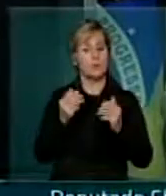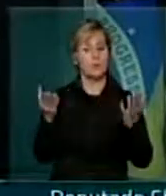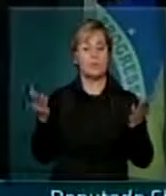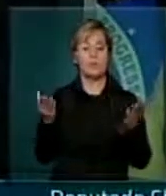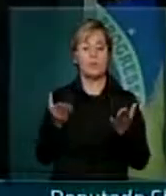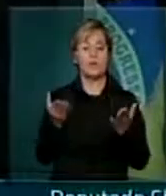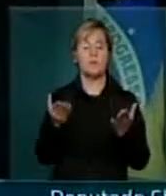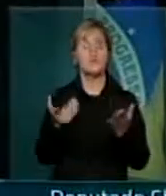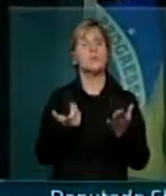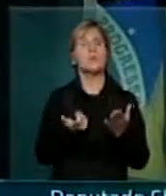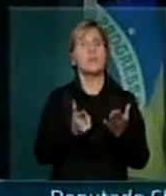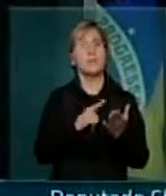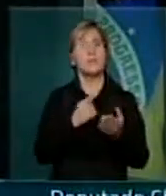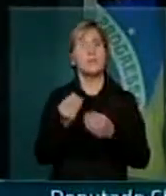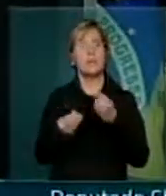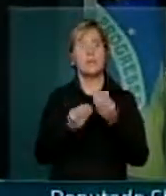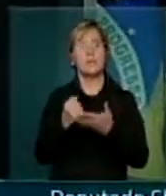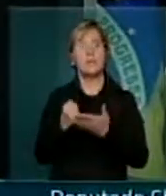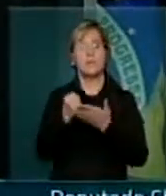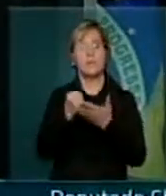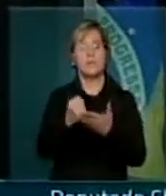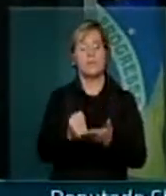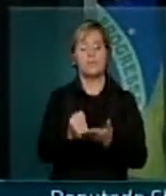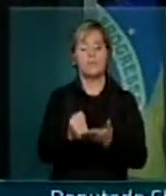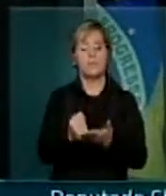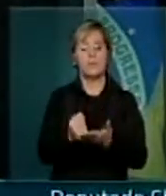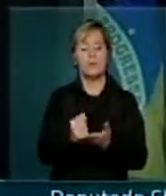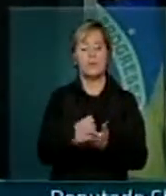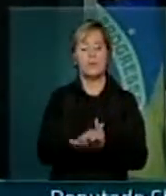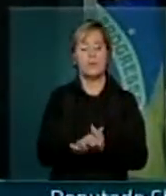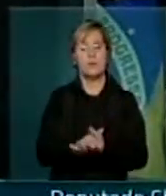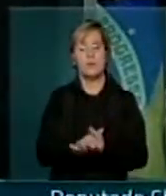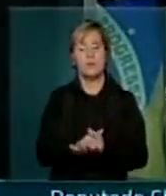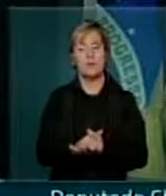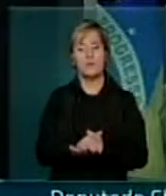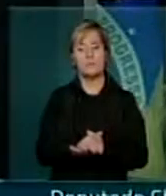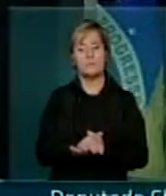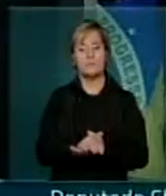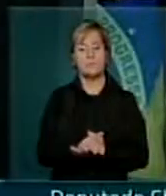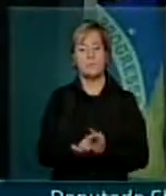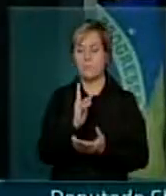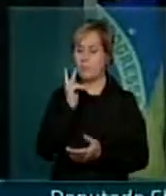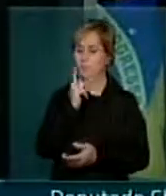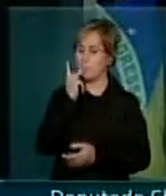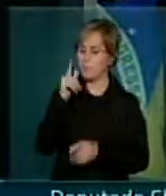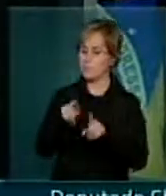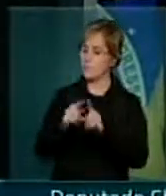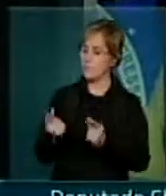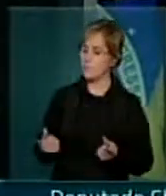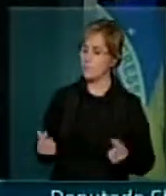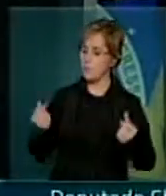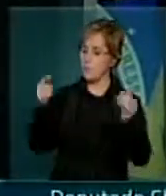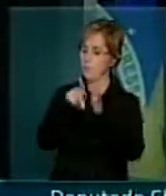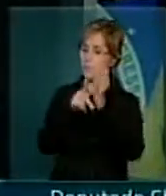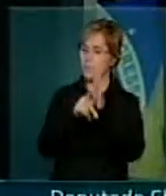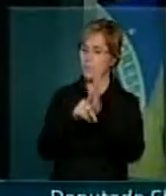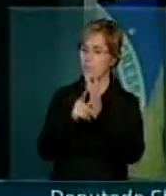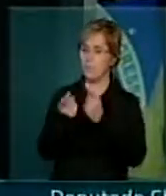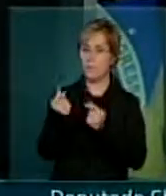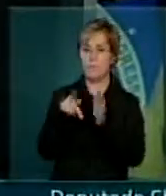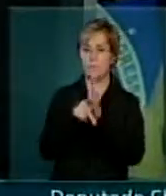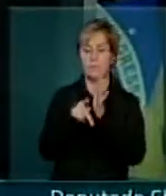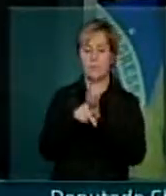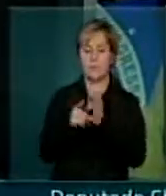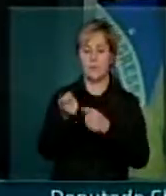que tem como base a argumentação e o lucro extraordinário do capital financeiro